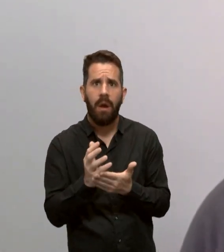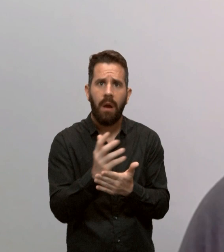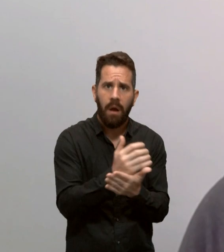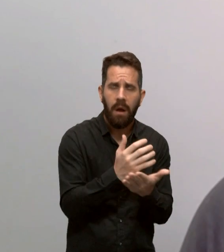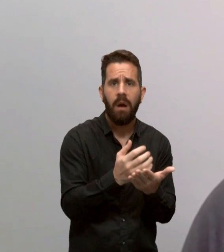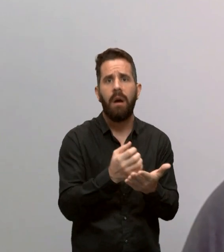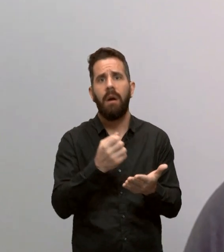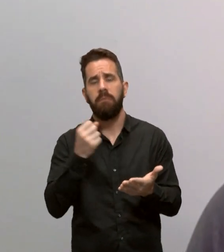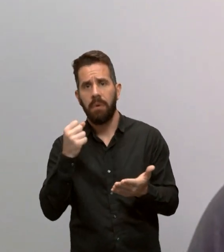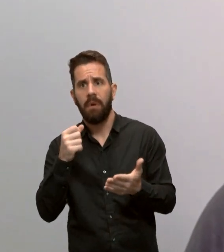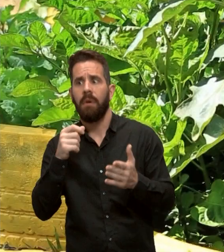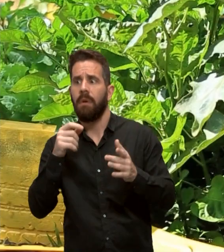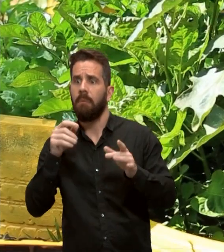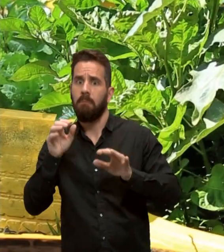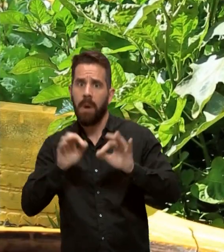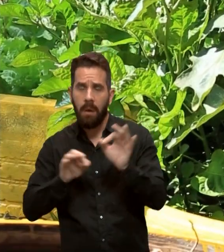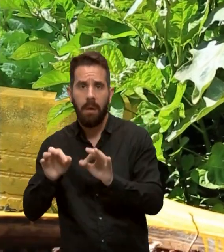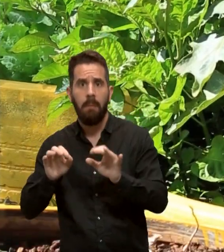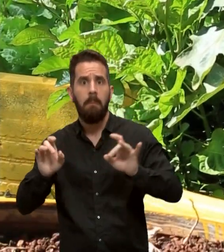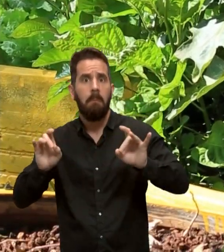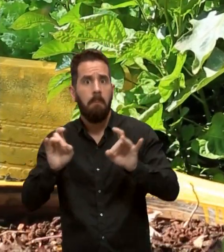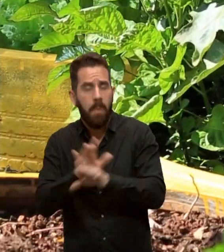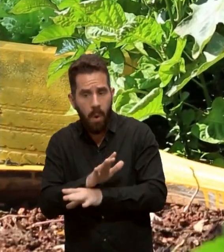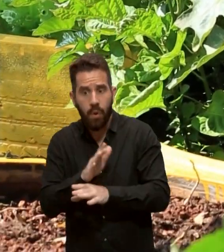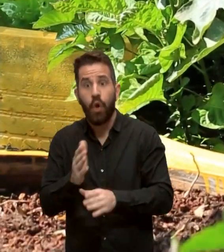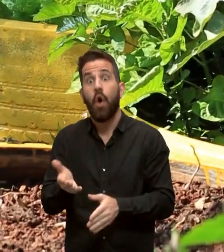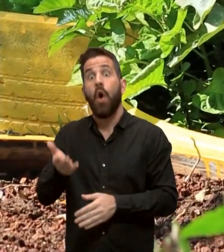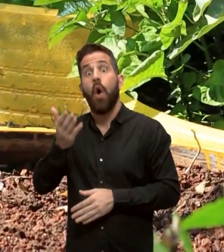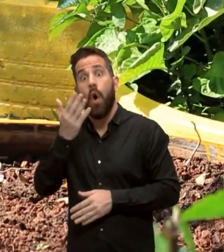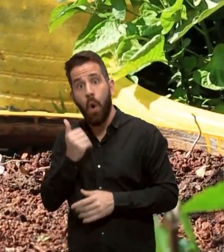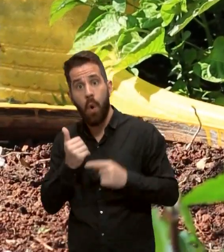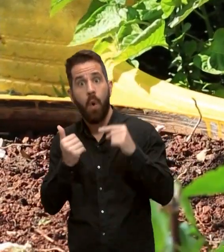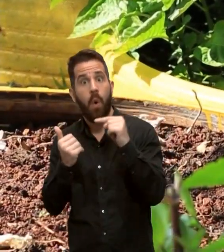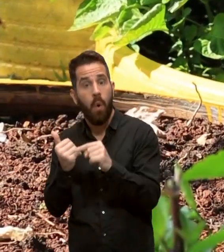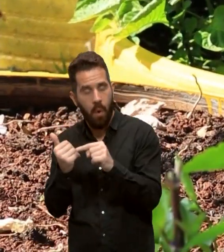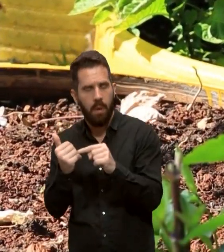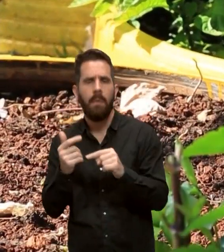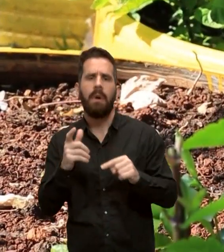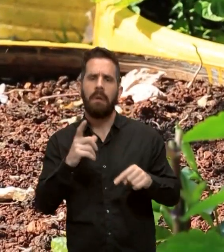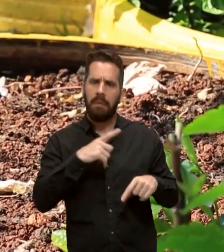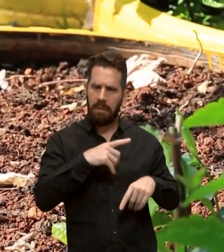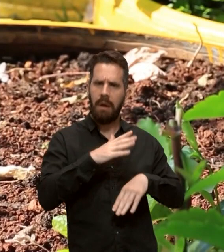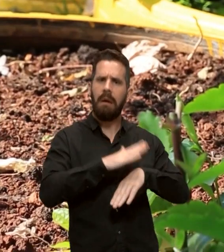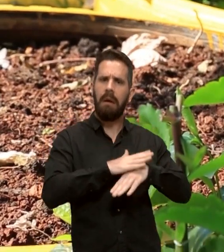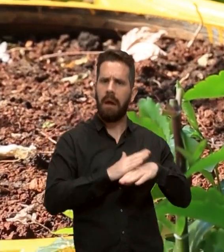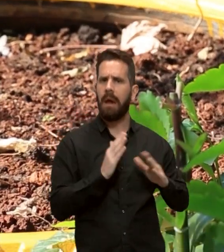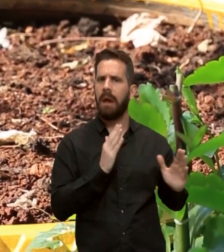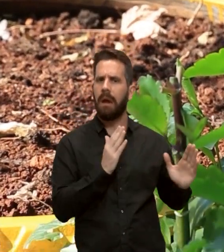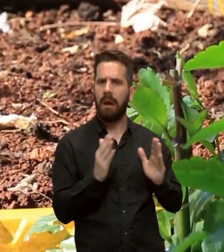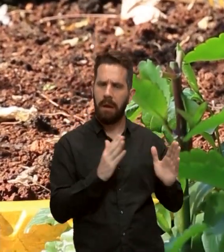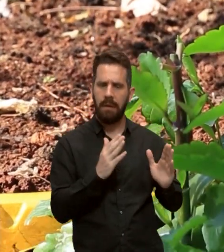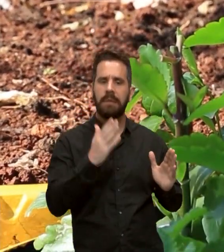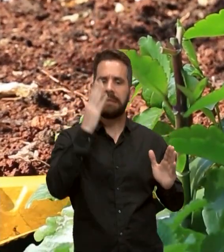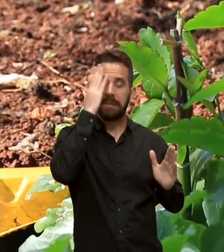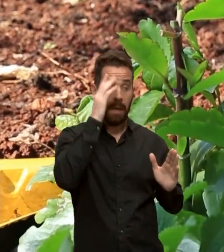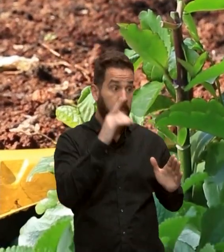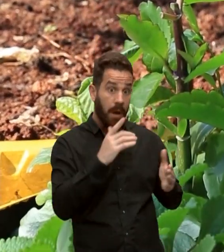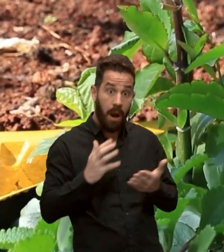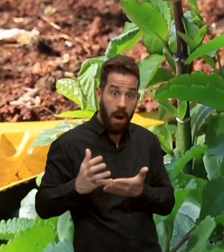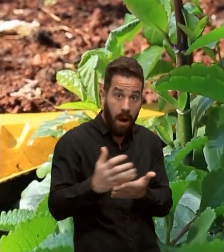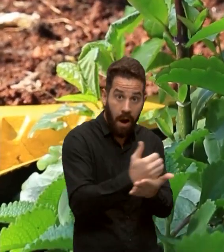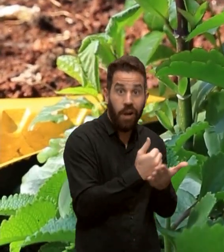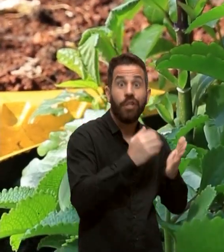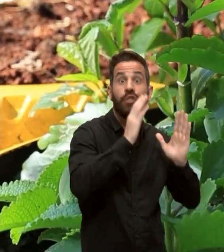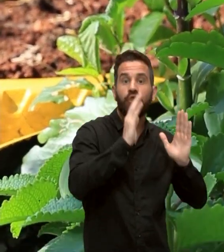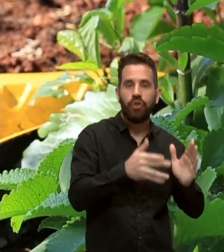de colheita, de acordo com a especificidade de cada alimento que é plantado ali, a gente insere no cardápio daquela